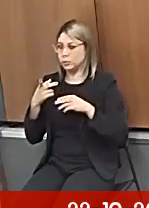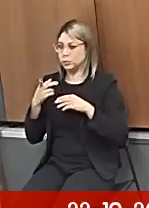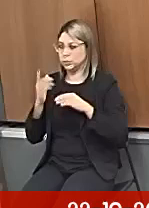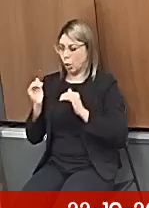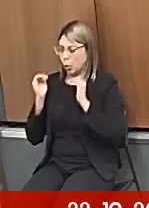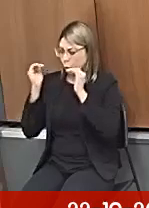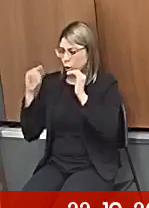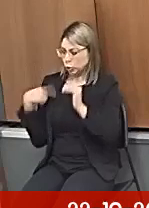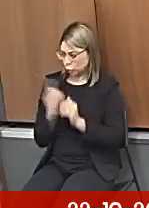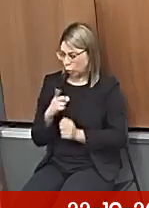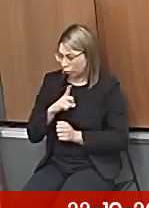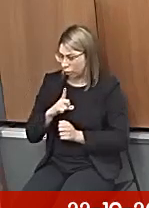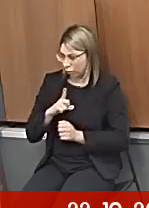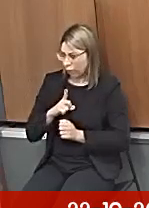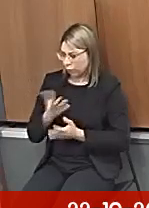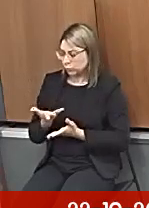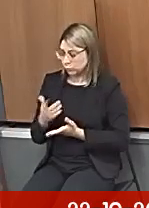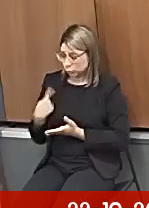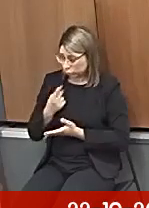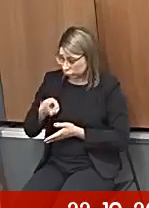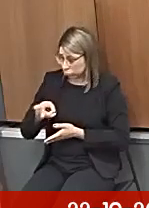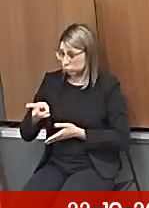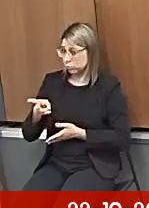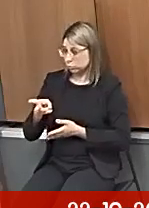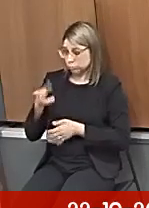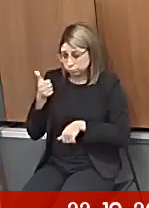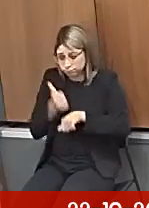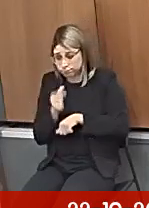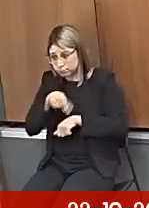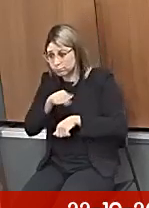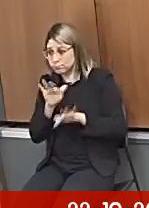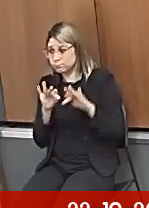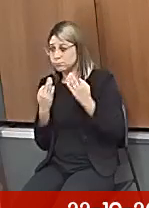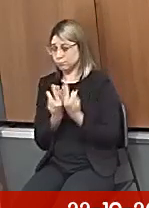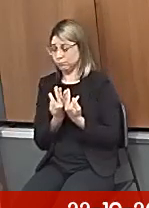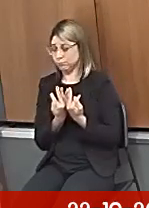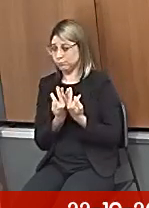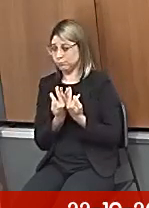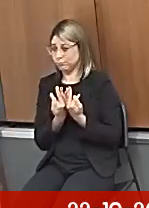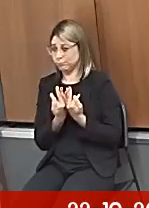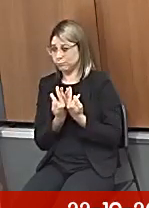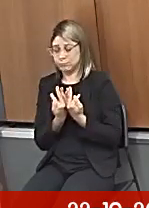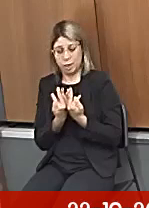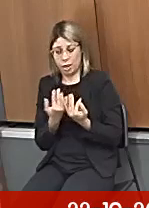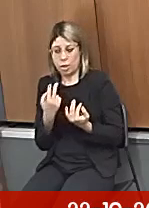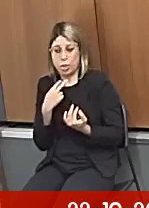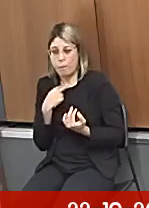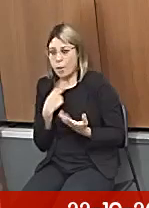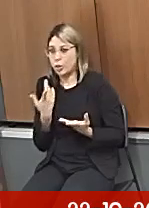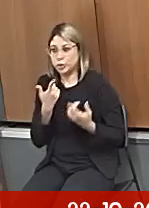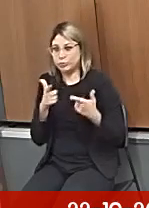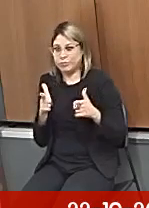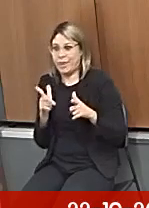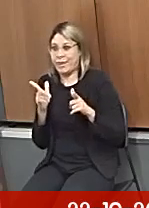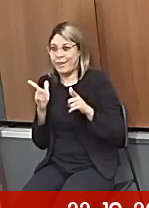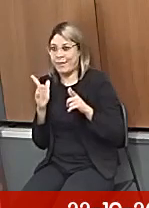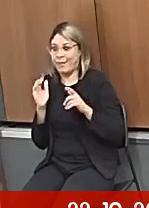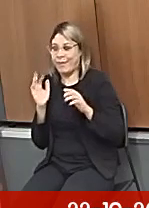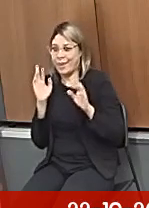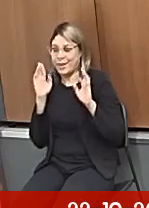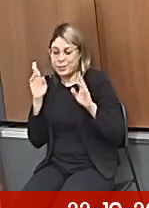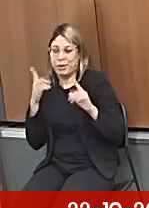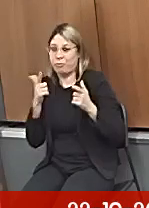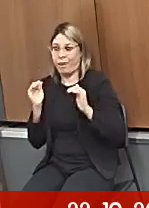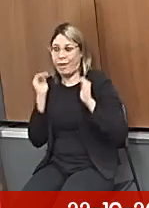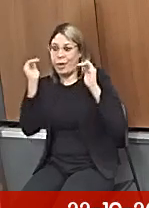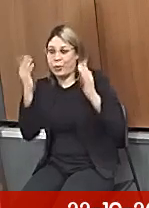institucionais que nós temos, para ir adiante em nome dessas pessoas que não têm a voz e não têm a vez. Até o momento que a